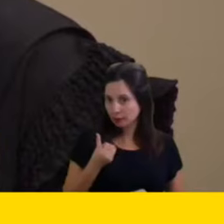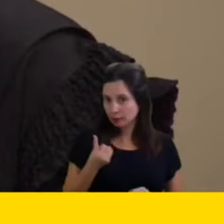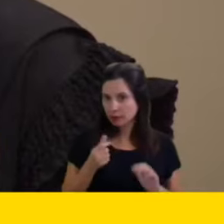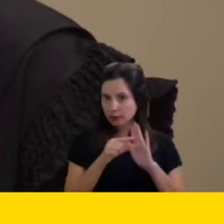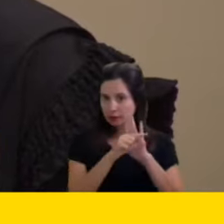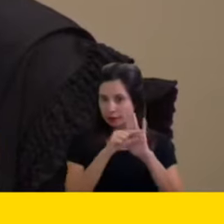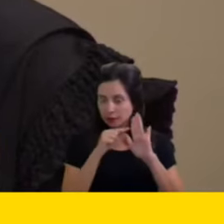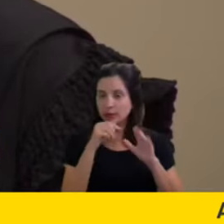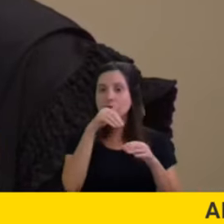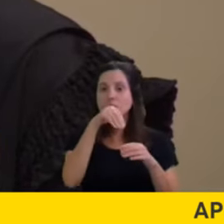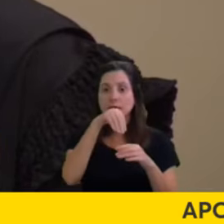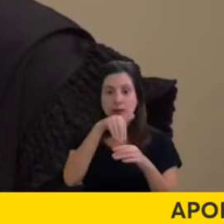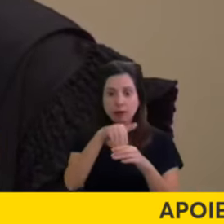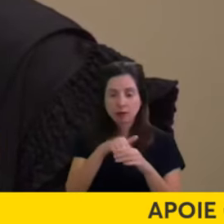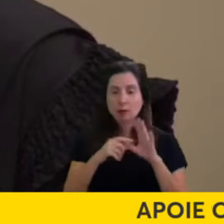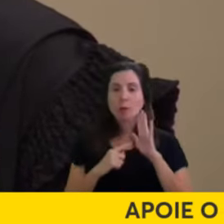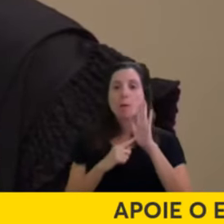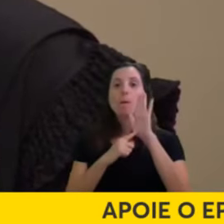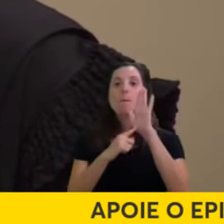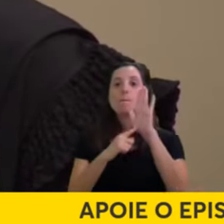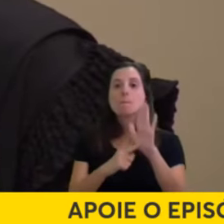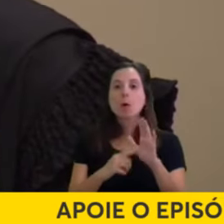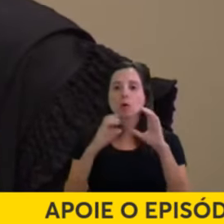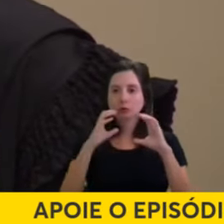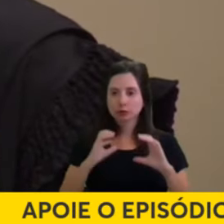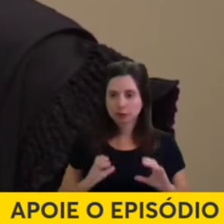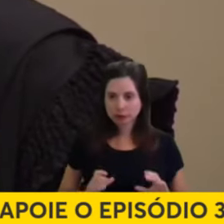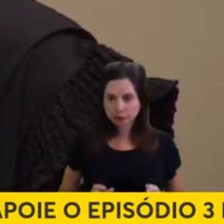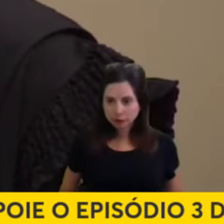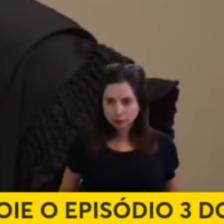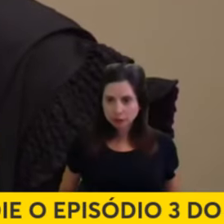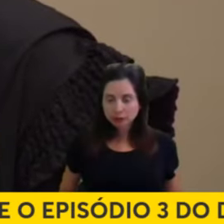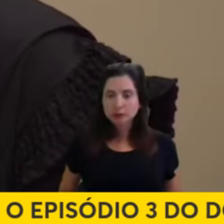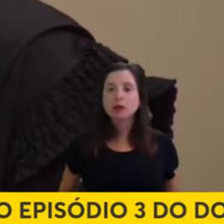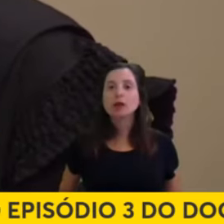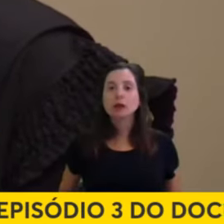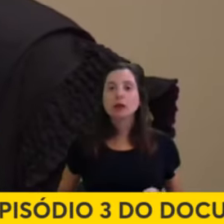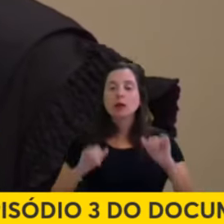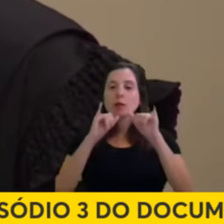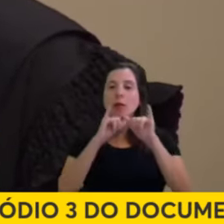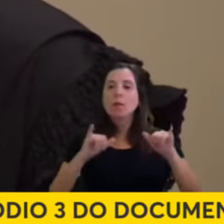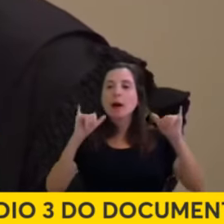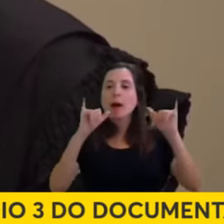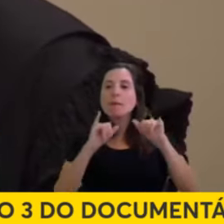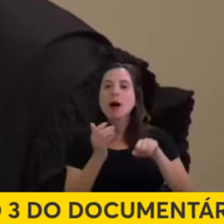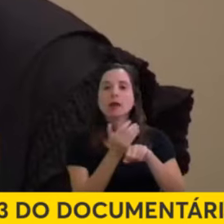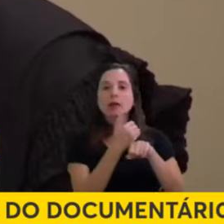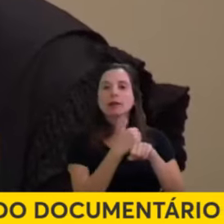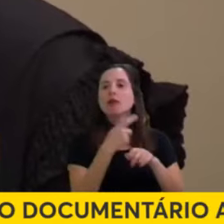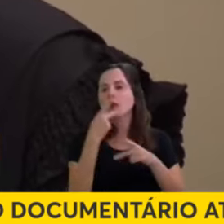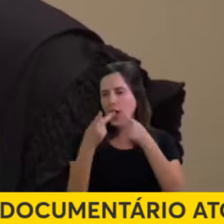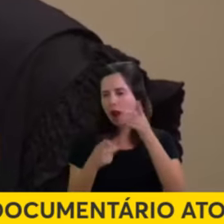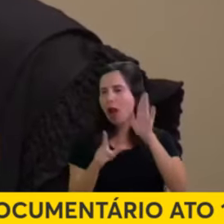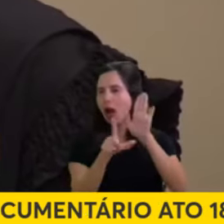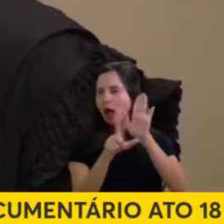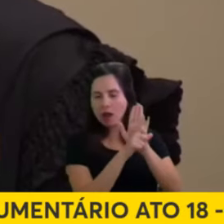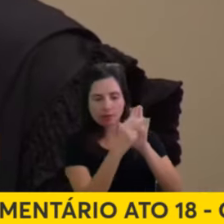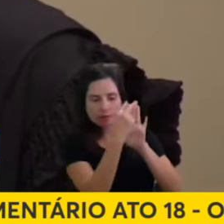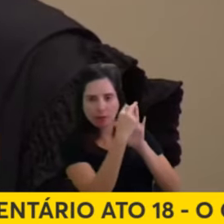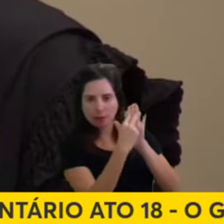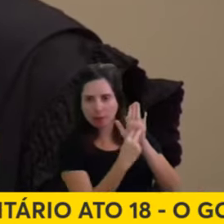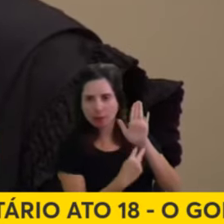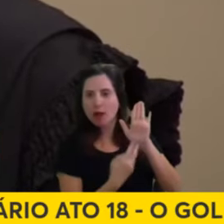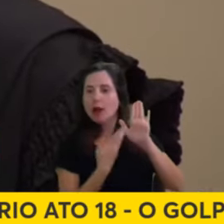eleitoral que traz as condutas que não configuram condut propaganda antecipada e aqui cito a lei assim